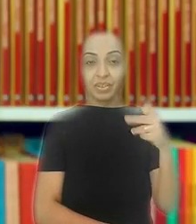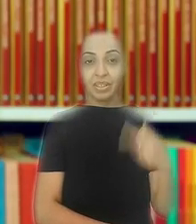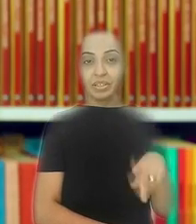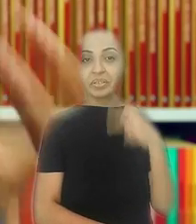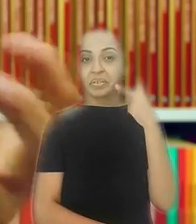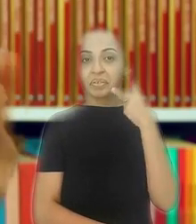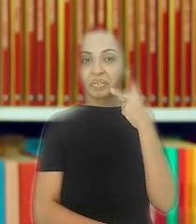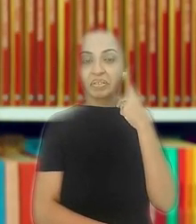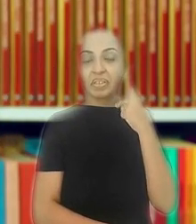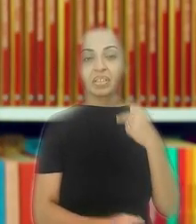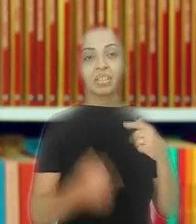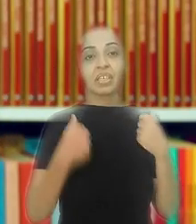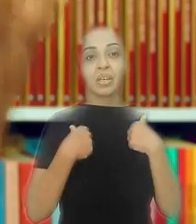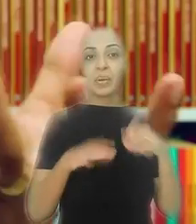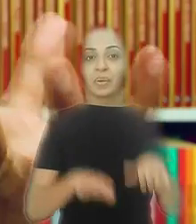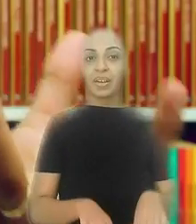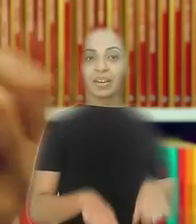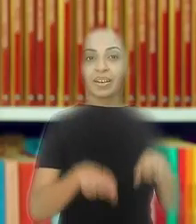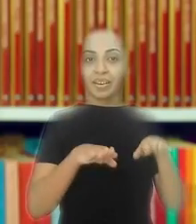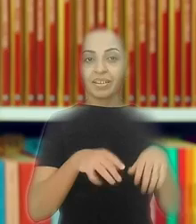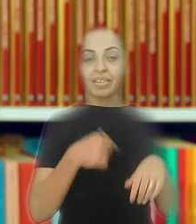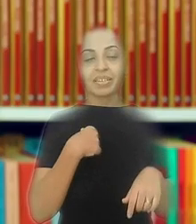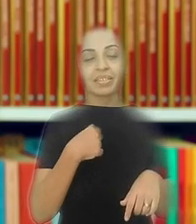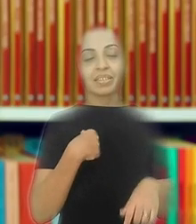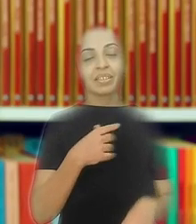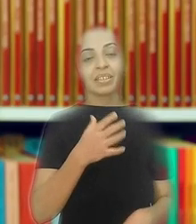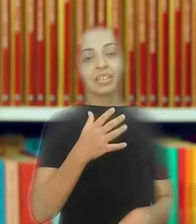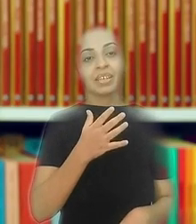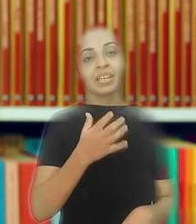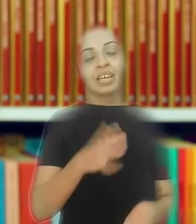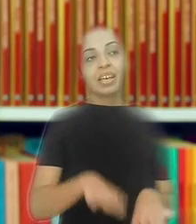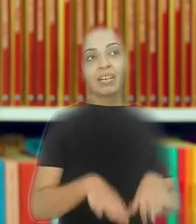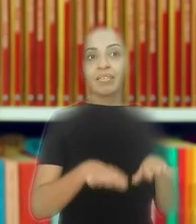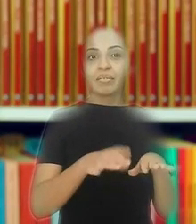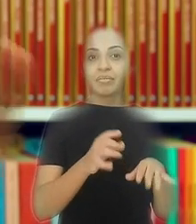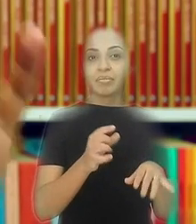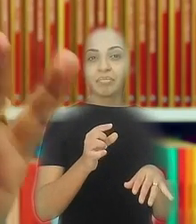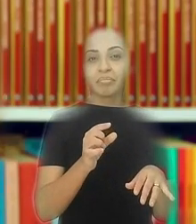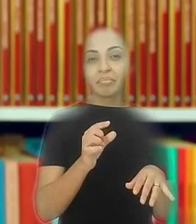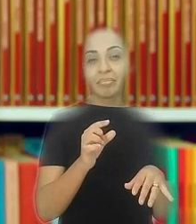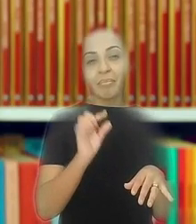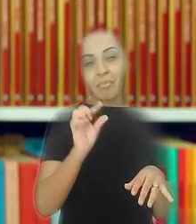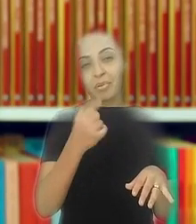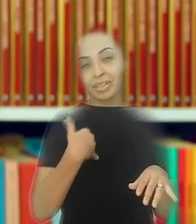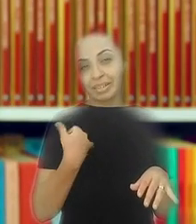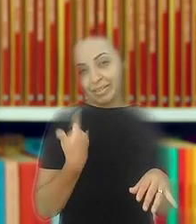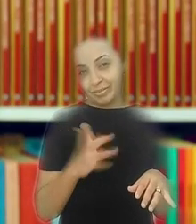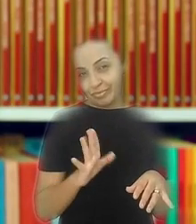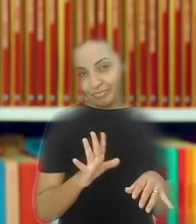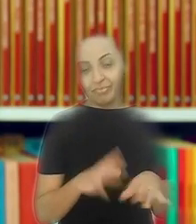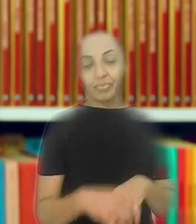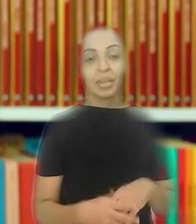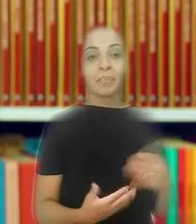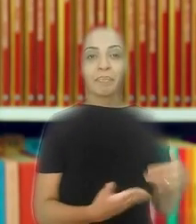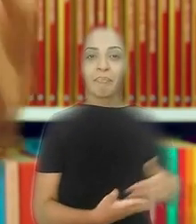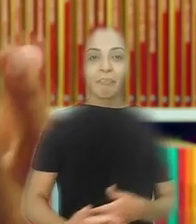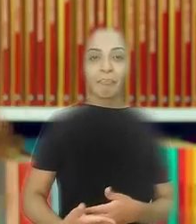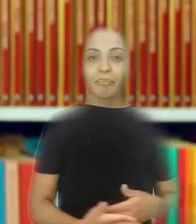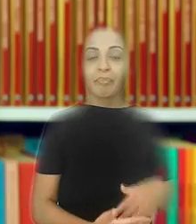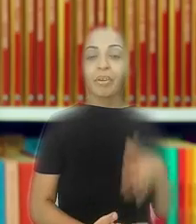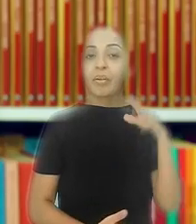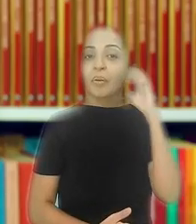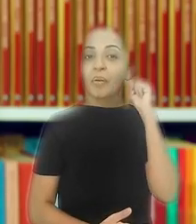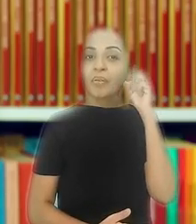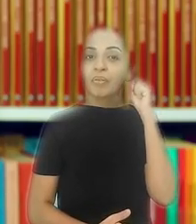familiares meus pais cresceram lá eu Moreno José Walter quando era criança muito bebê ainda e sempre